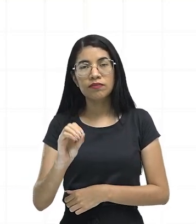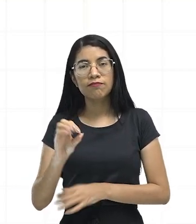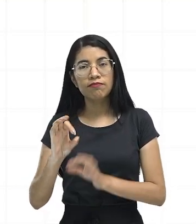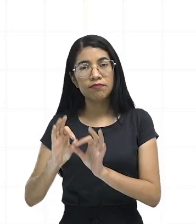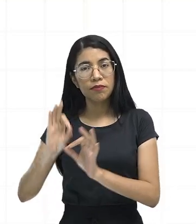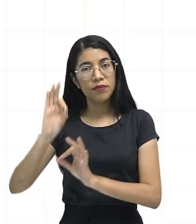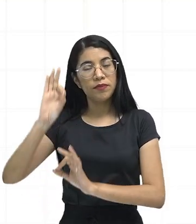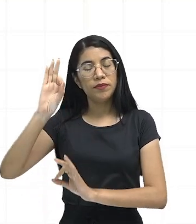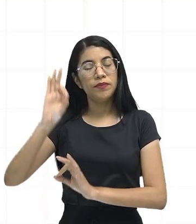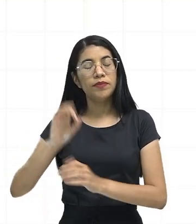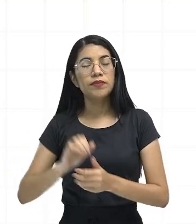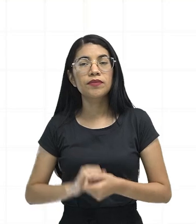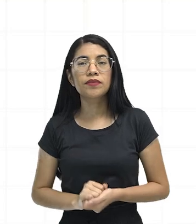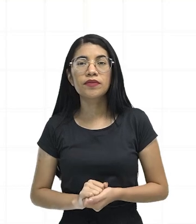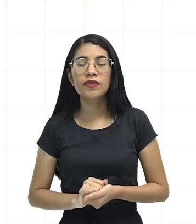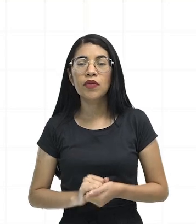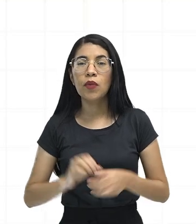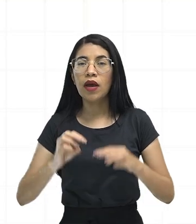A mediana